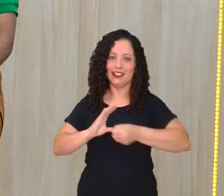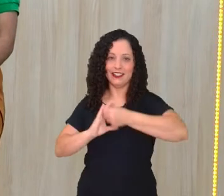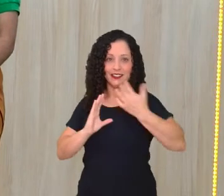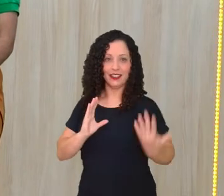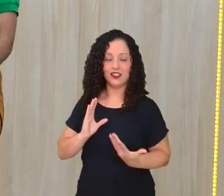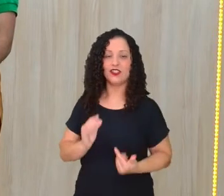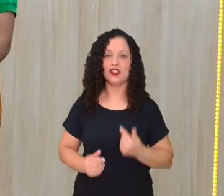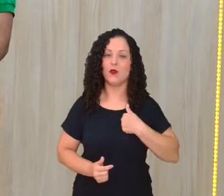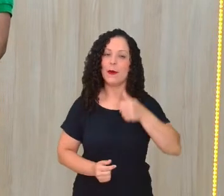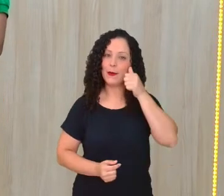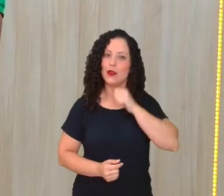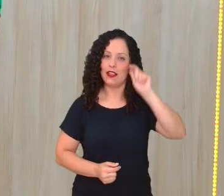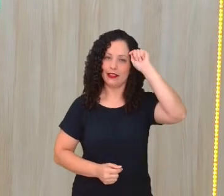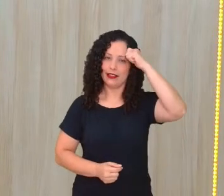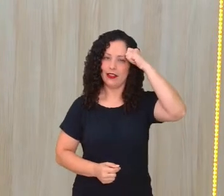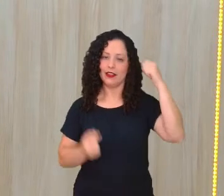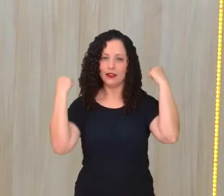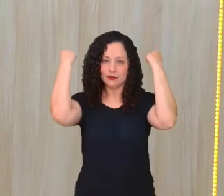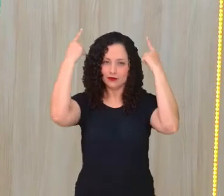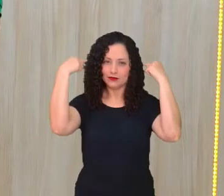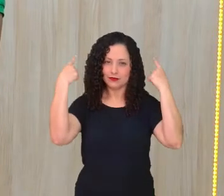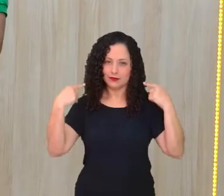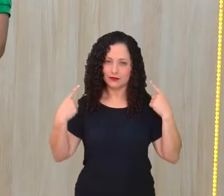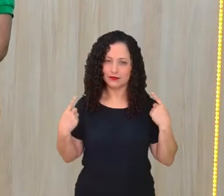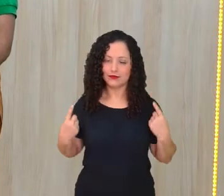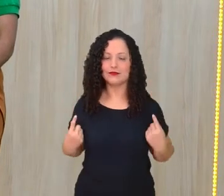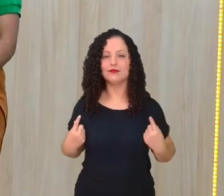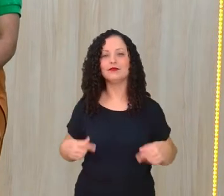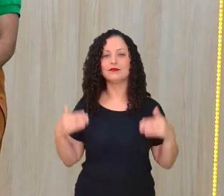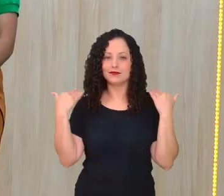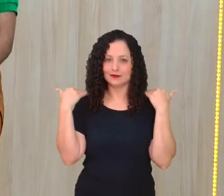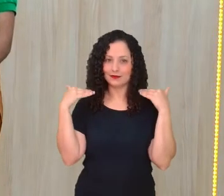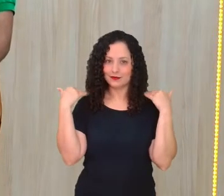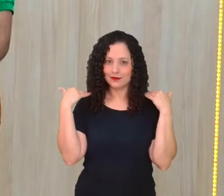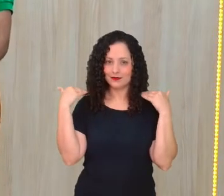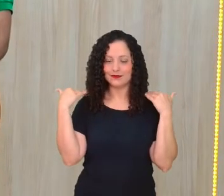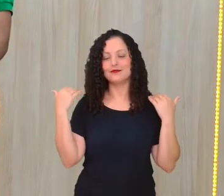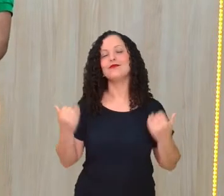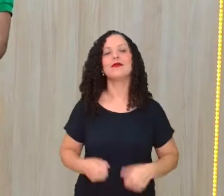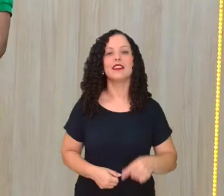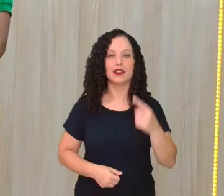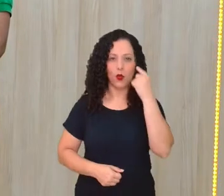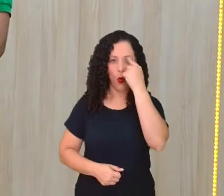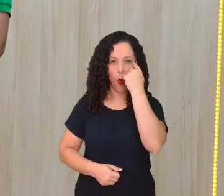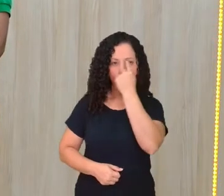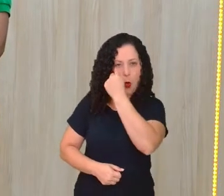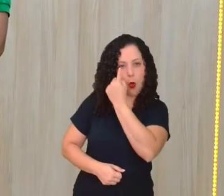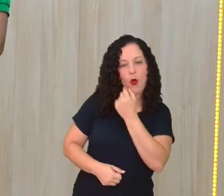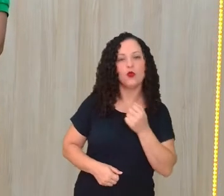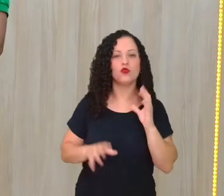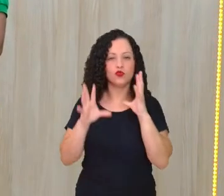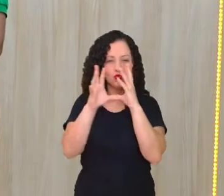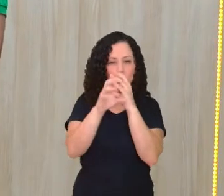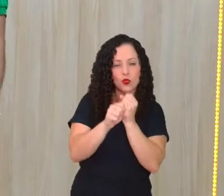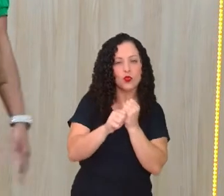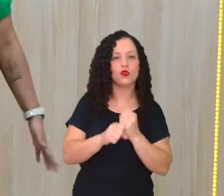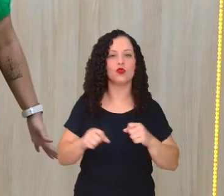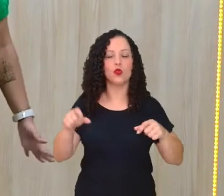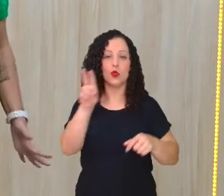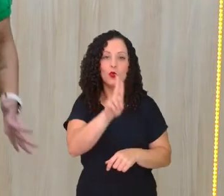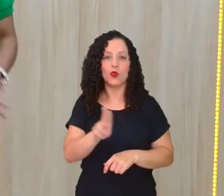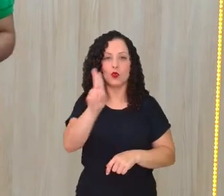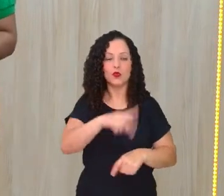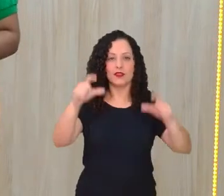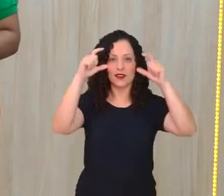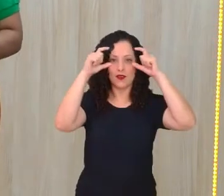uma mulher negra de cabelos escuros cacheados na altura do pescoço, tenho olhos escuros, uso óculos arredondados, estou em pé